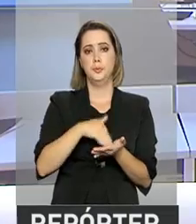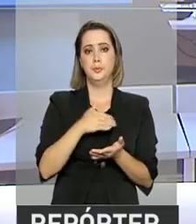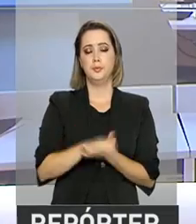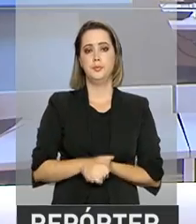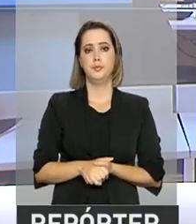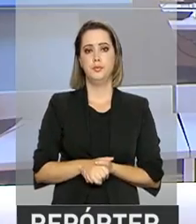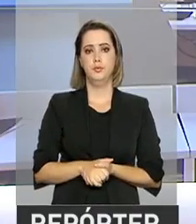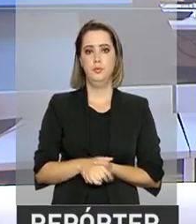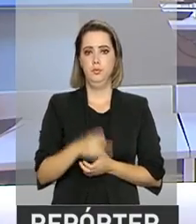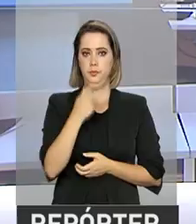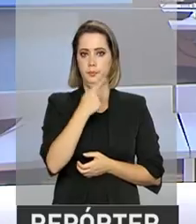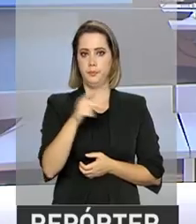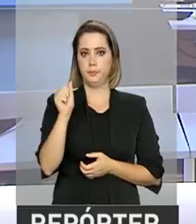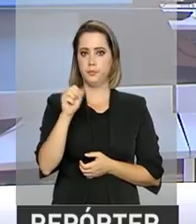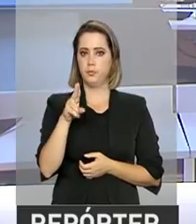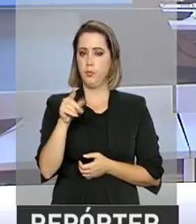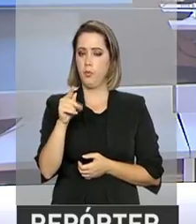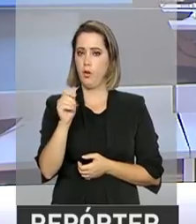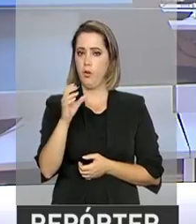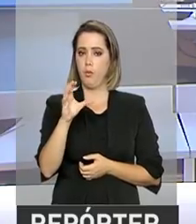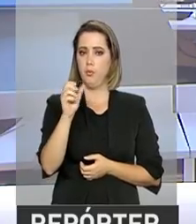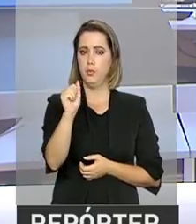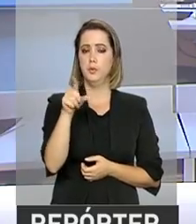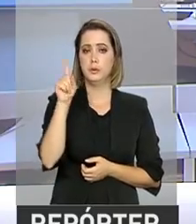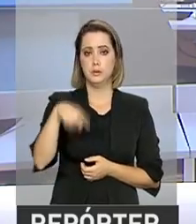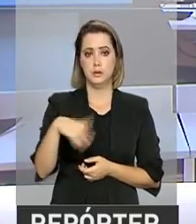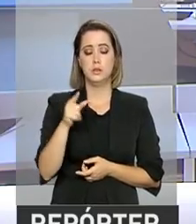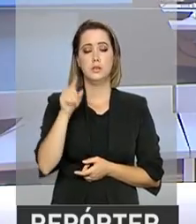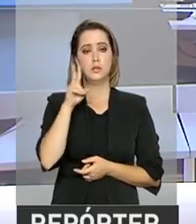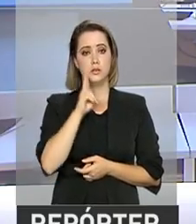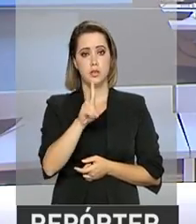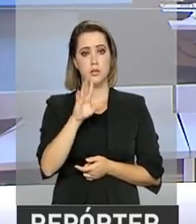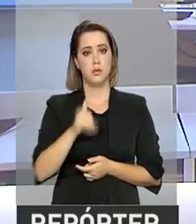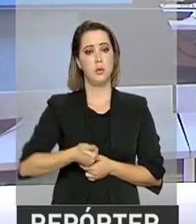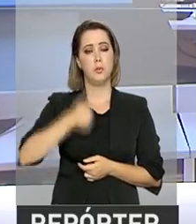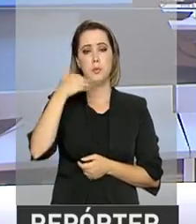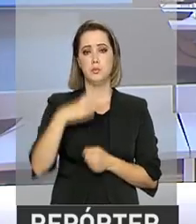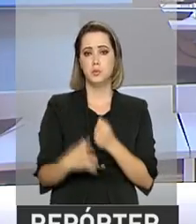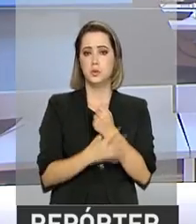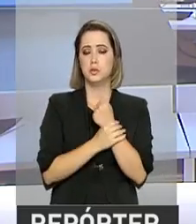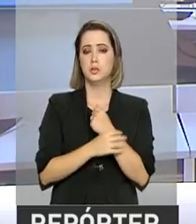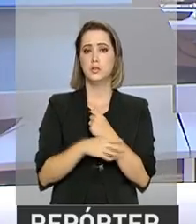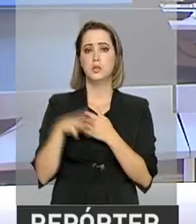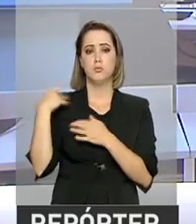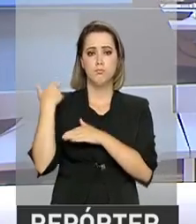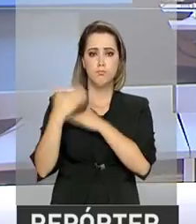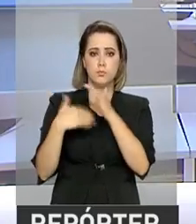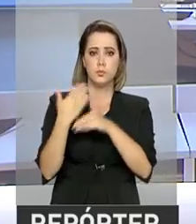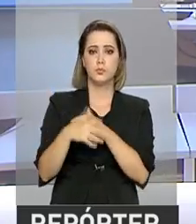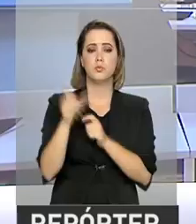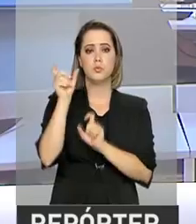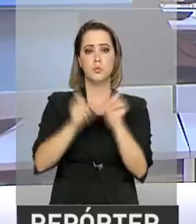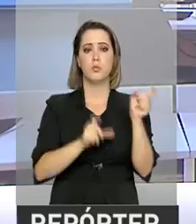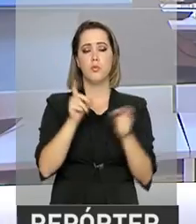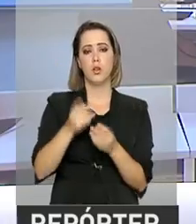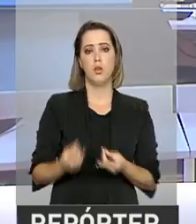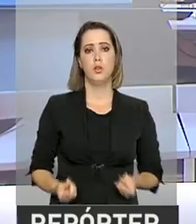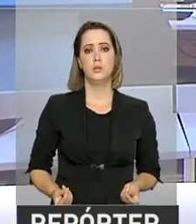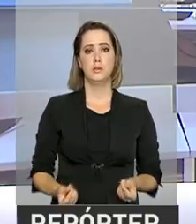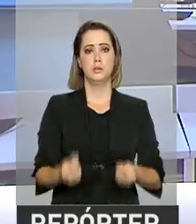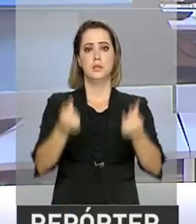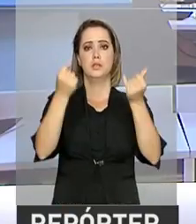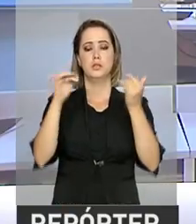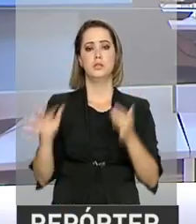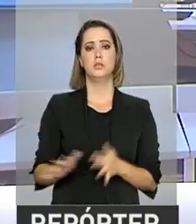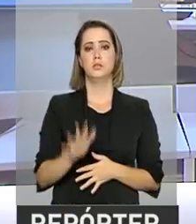inscritos a poupança é considerada o investimento mais seguro e tradicional entre os brasileiros e a valorização acima dos índices